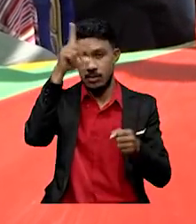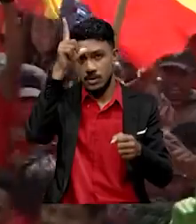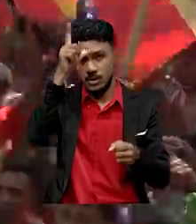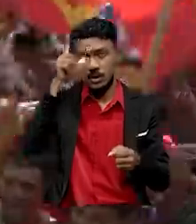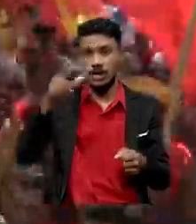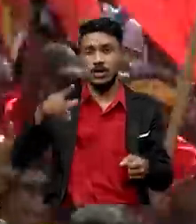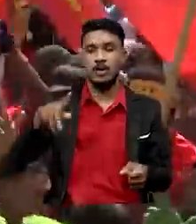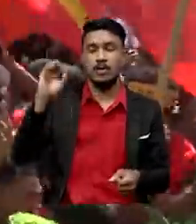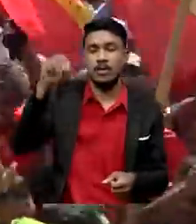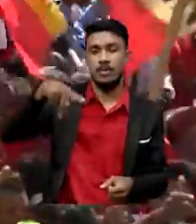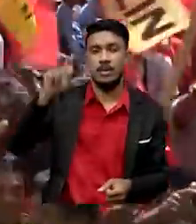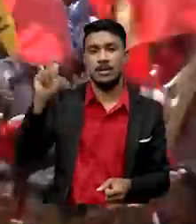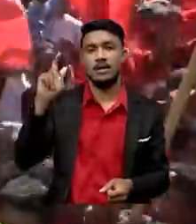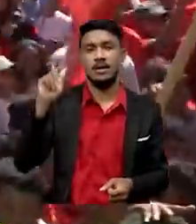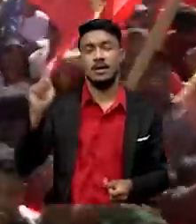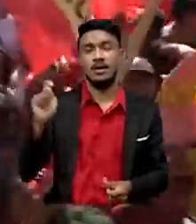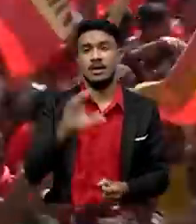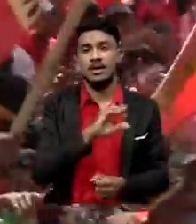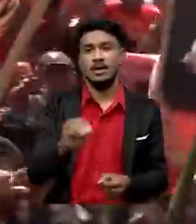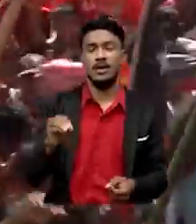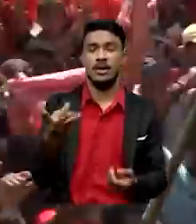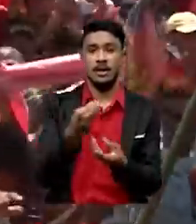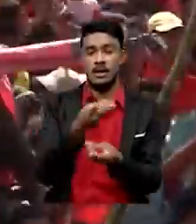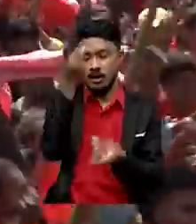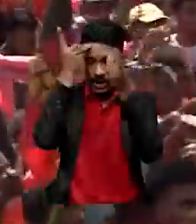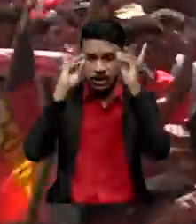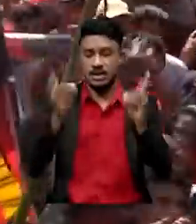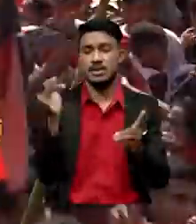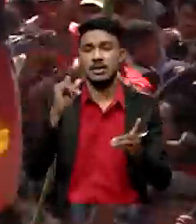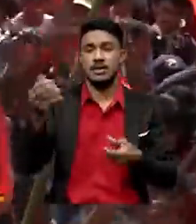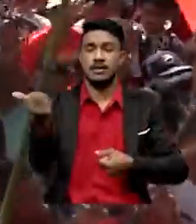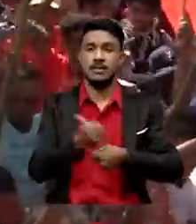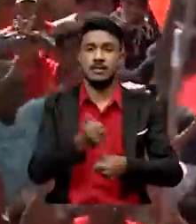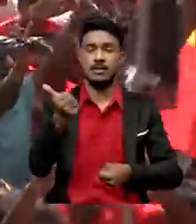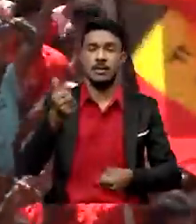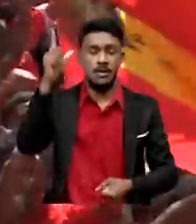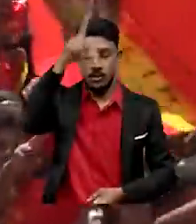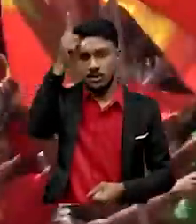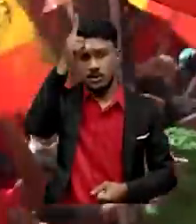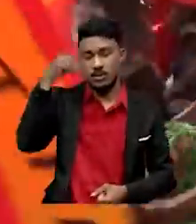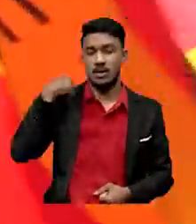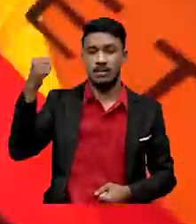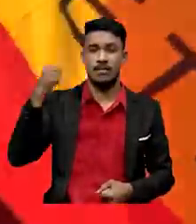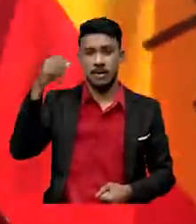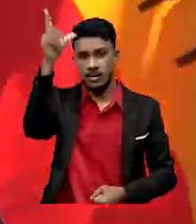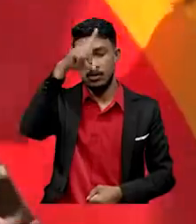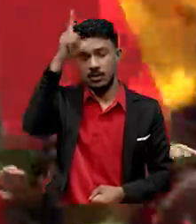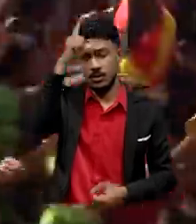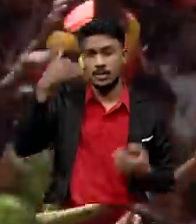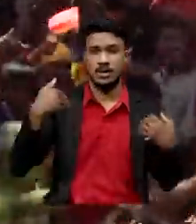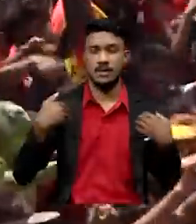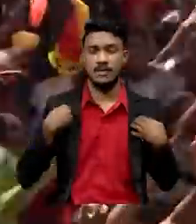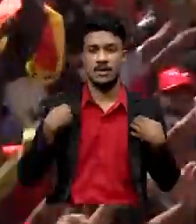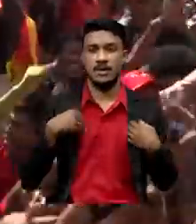pro RDTL continua declara sine posição ho di fo apoio ba Luolo. Campanha eleitoral candidato Francisco Guterres Luolo